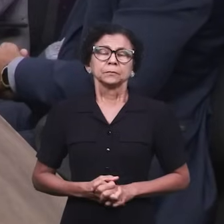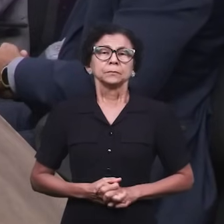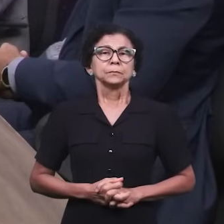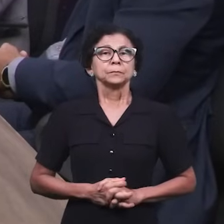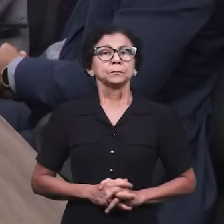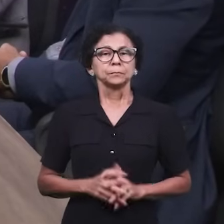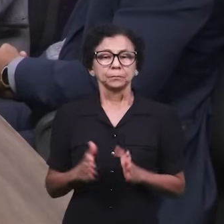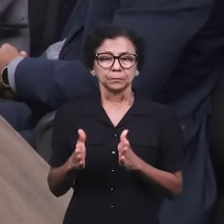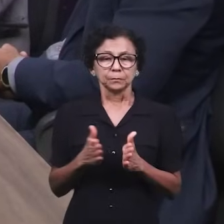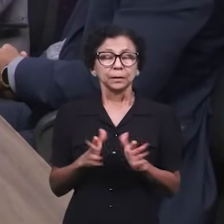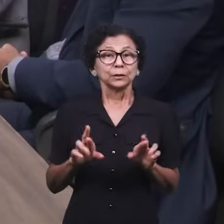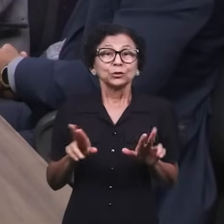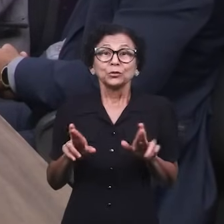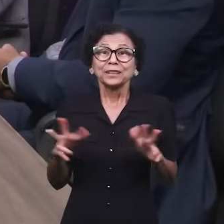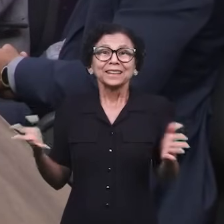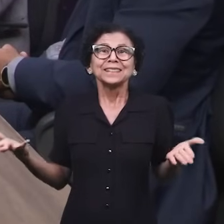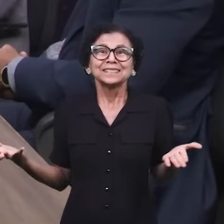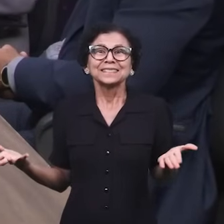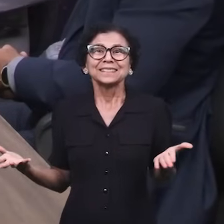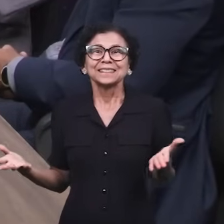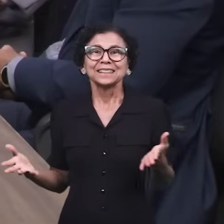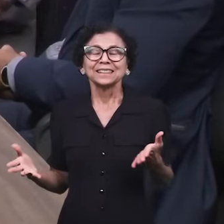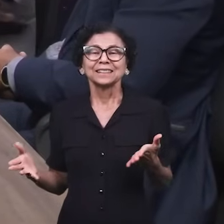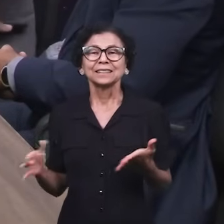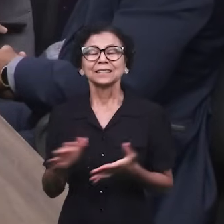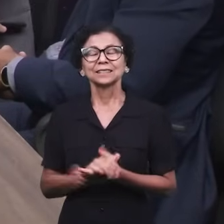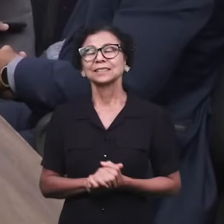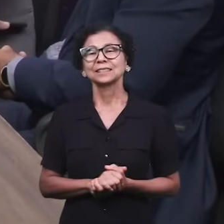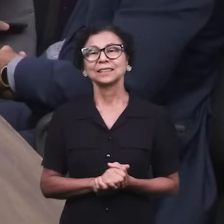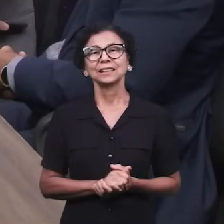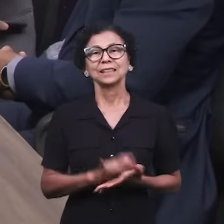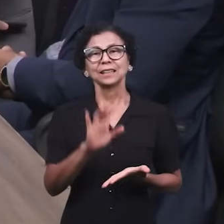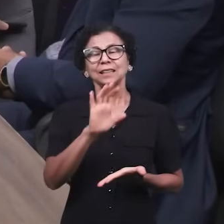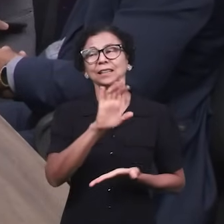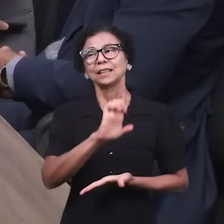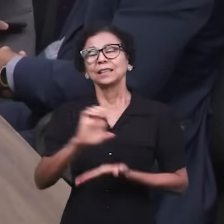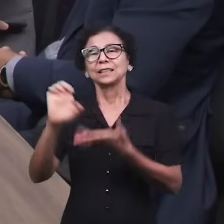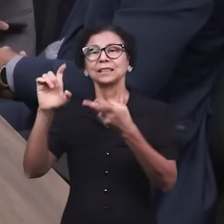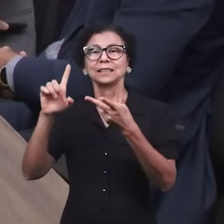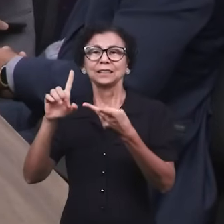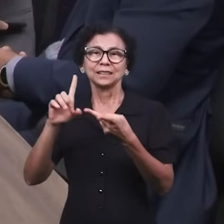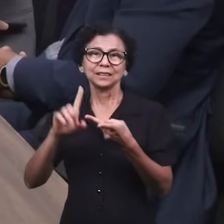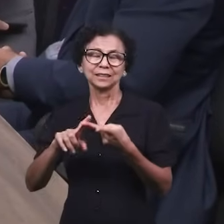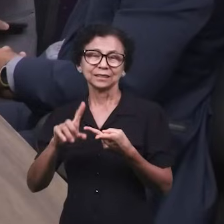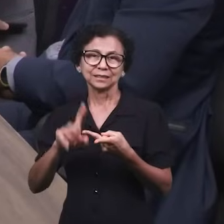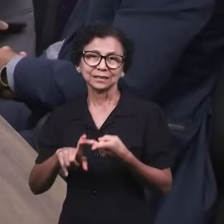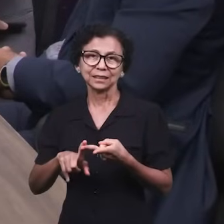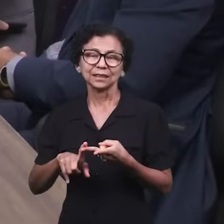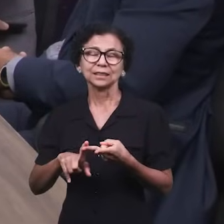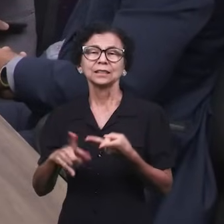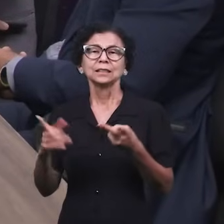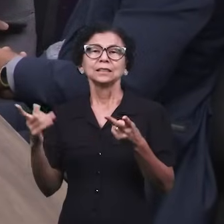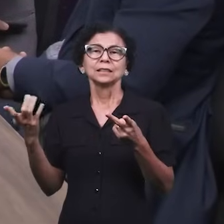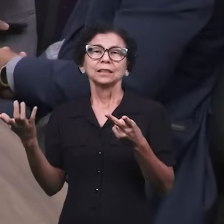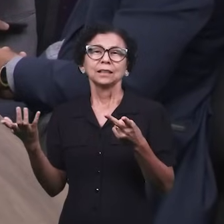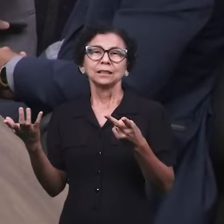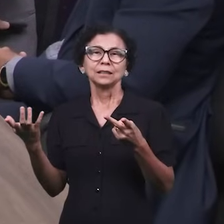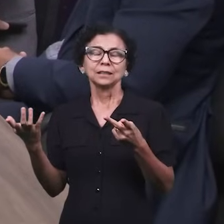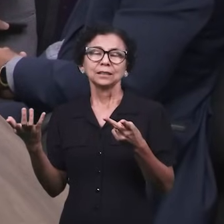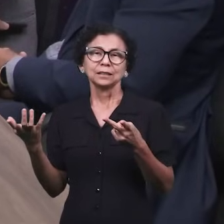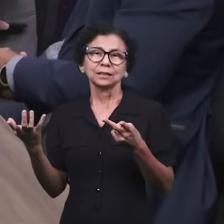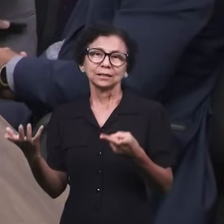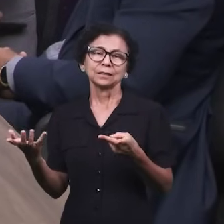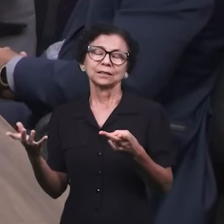Gil, são pessoas de tempos diferentes, completamente distintos. Bem lembrado, E que estavam ali no mesmo momento. Exatamente. Mas